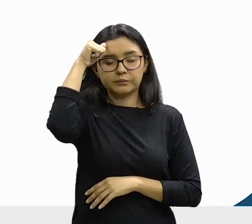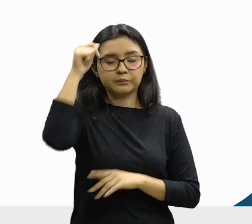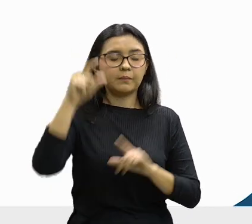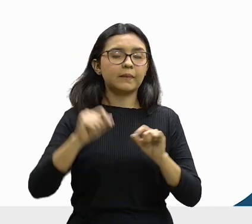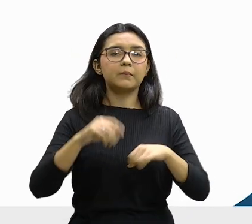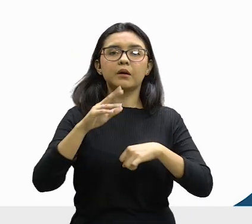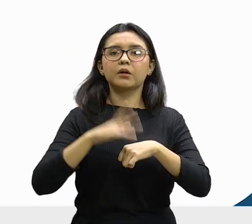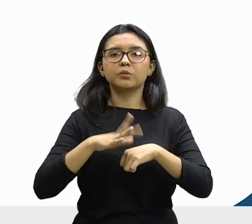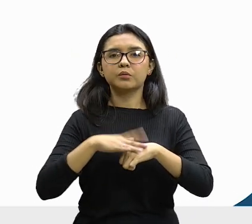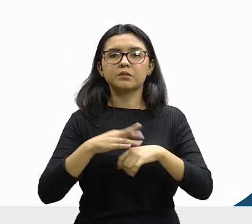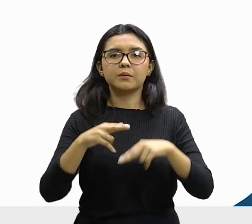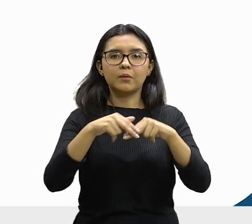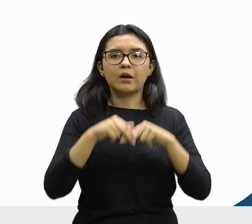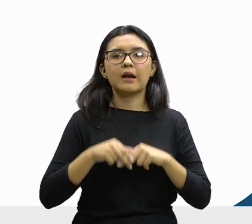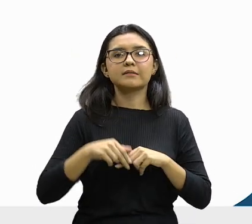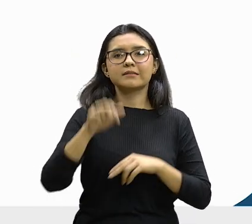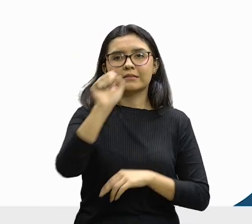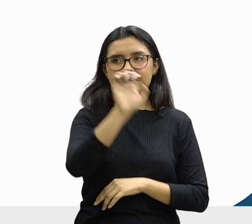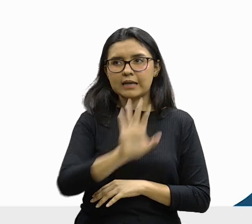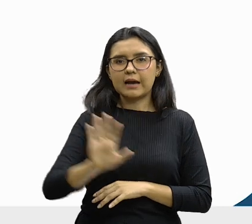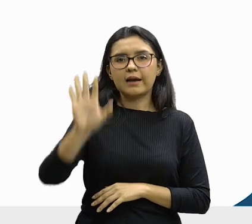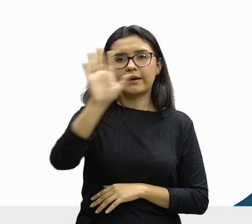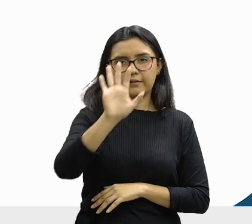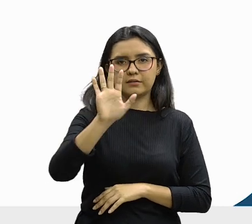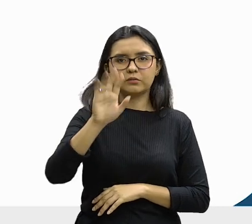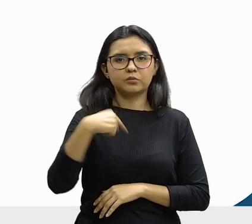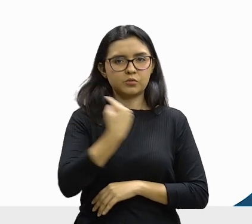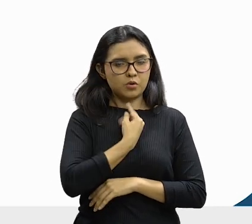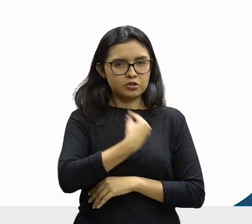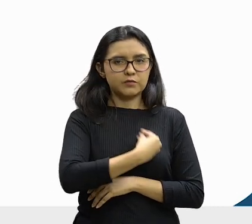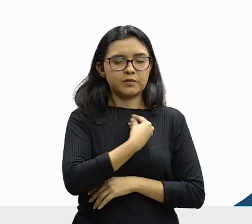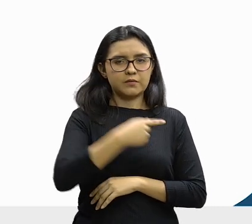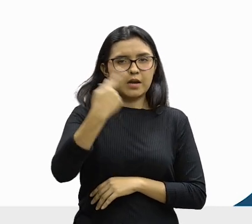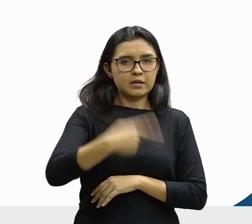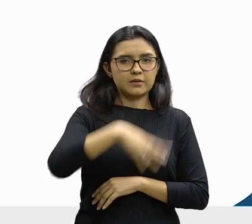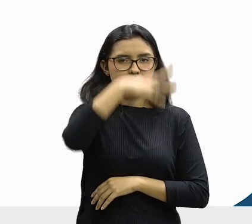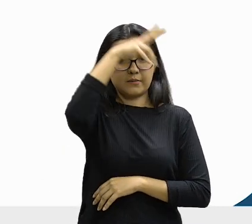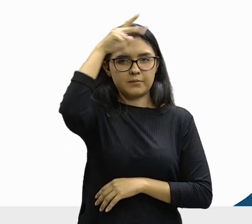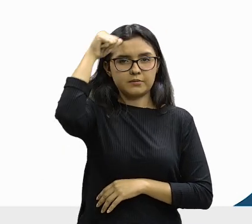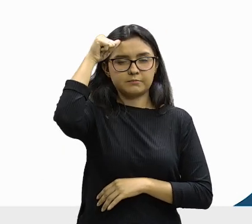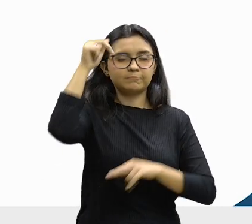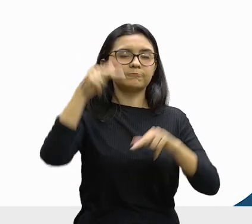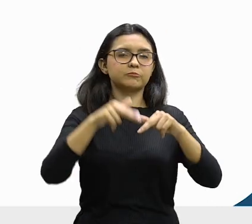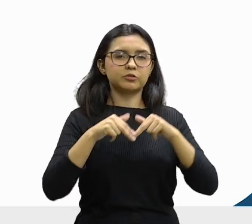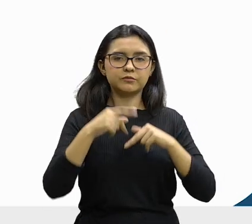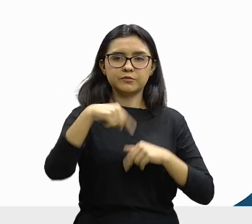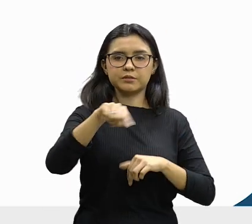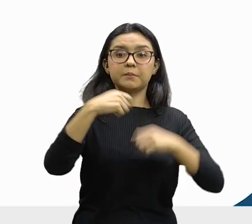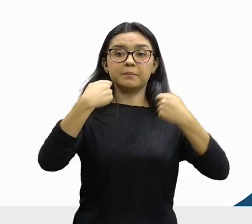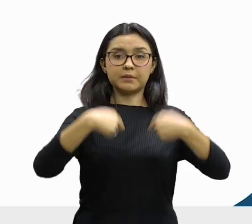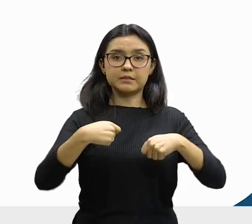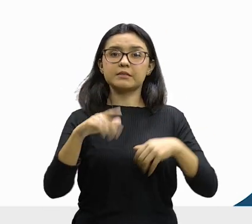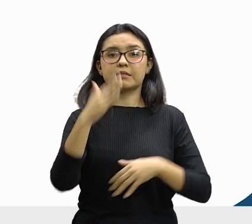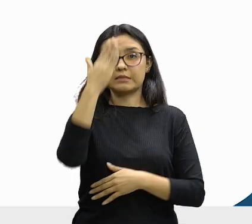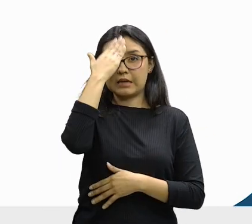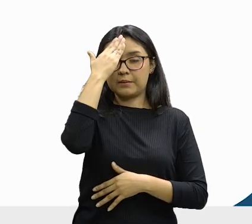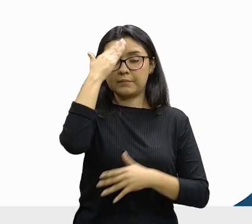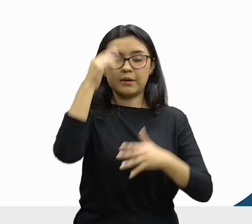associada à área geográfica onde a gente vive, certo? E por esses motivos você precisa saber alguns